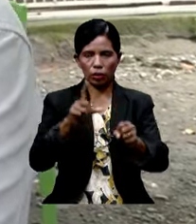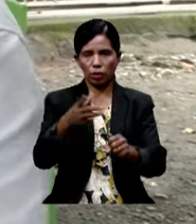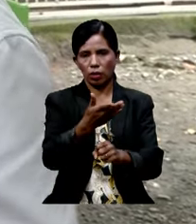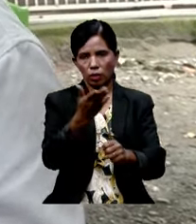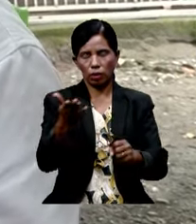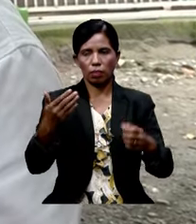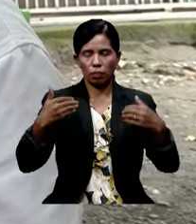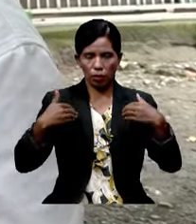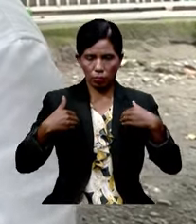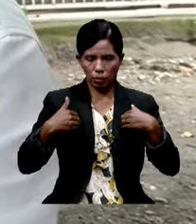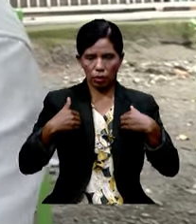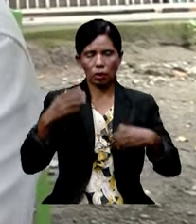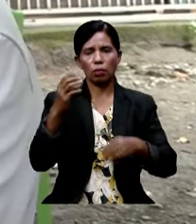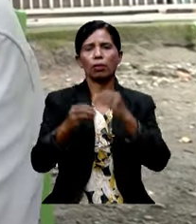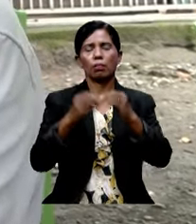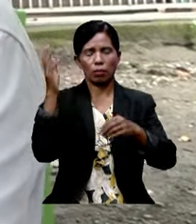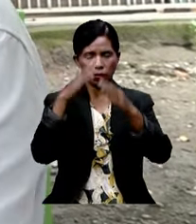i asunto ruma kona ba